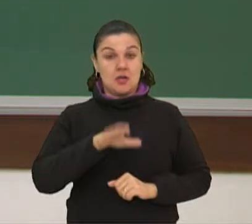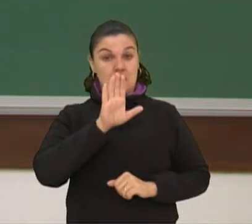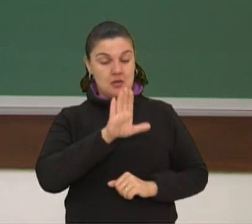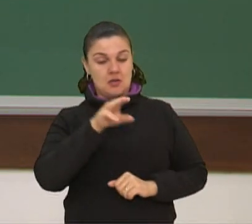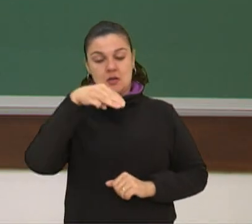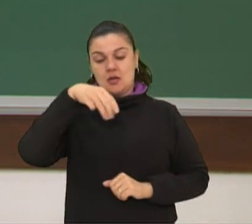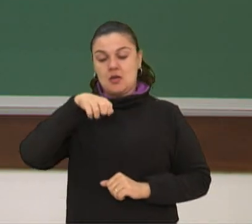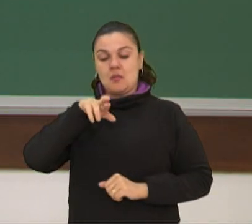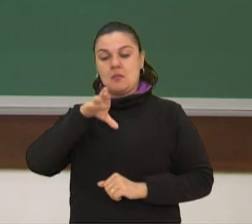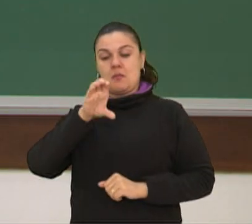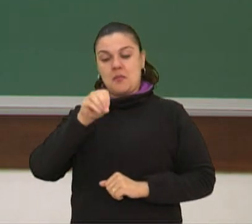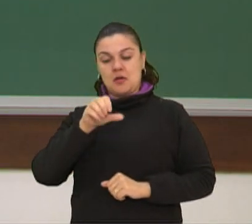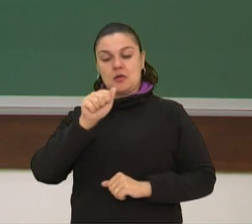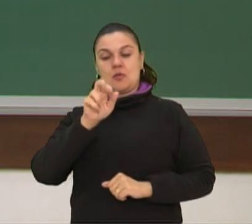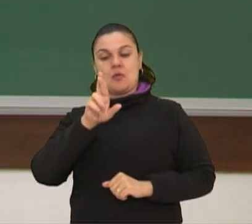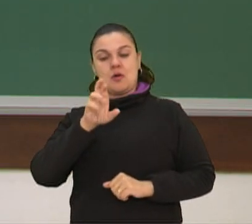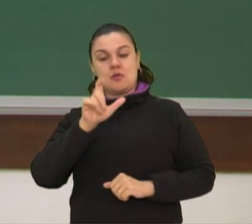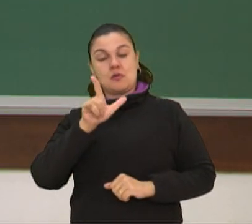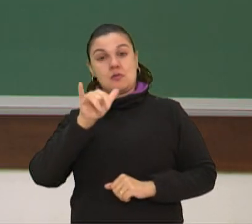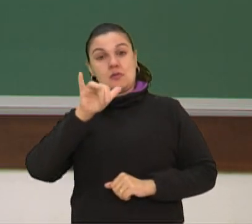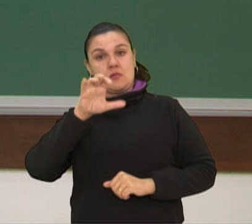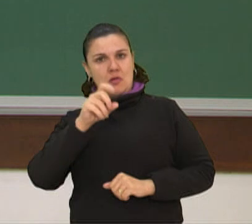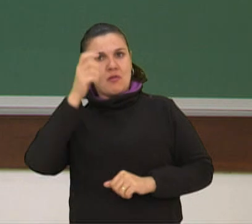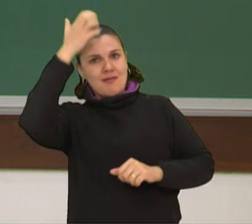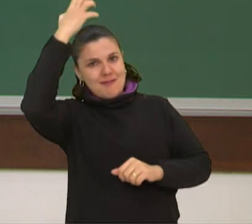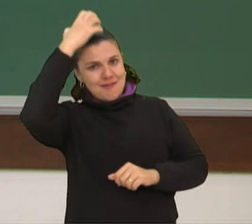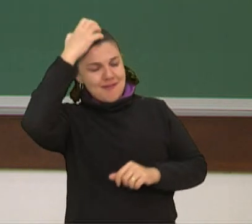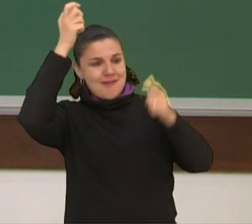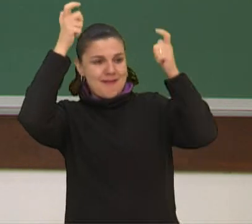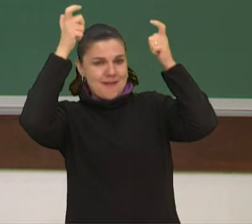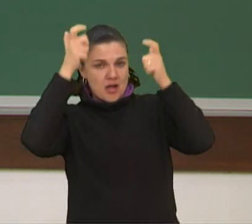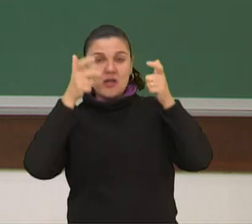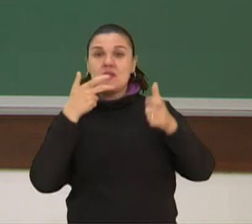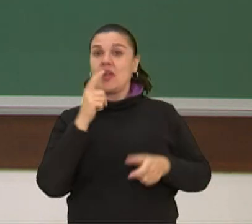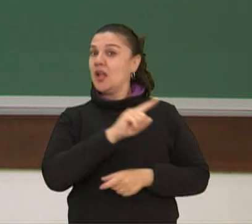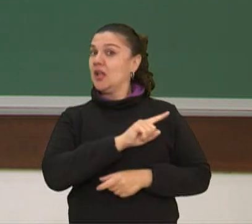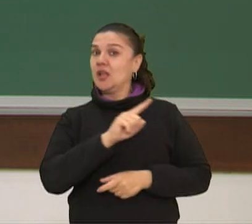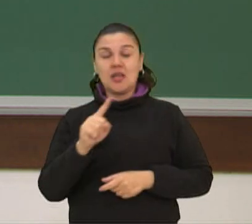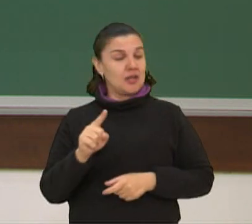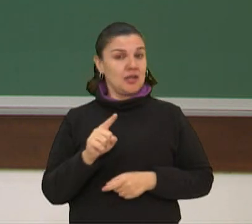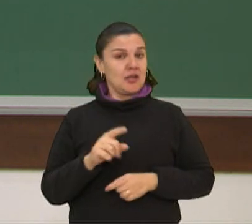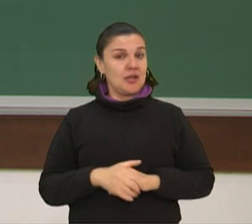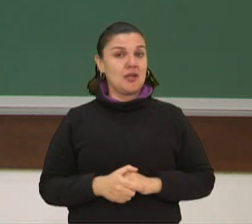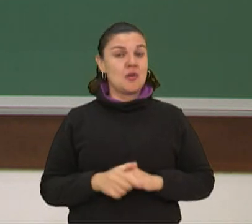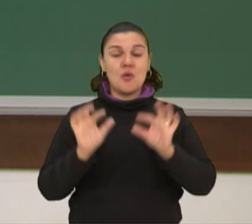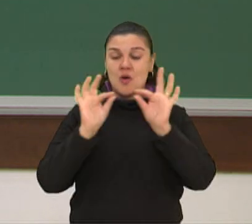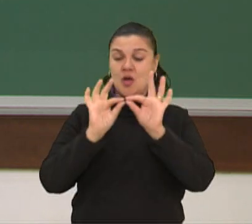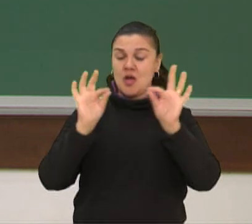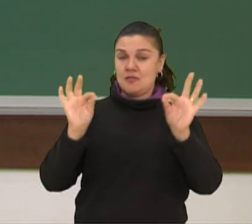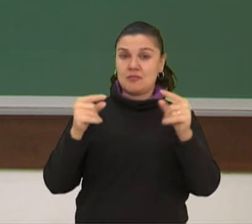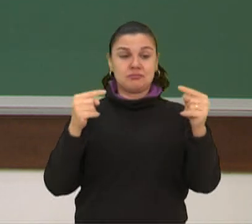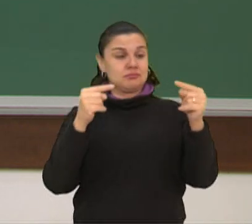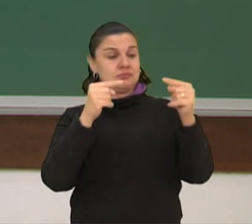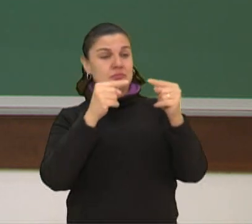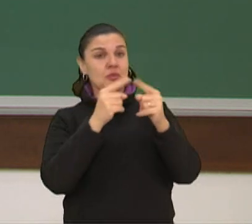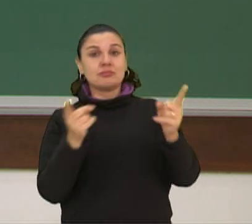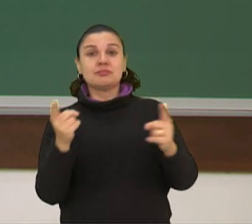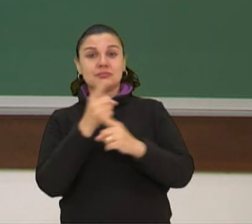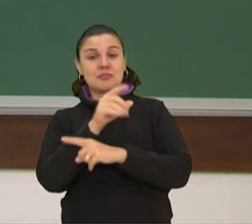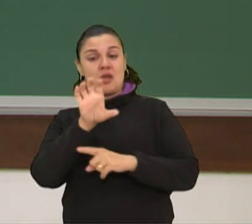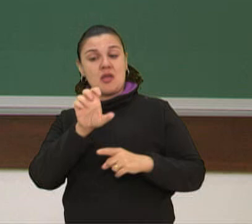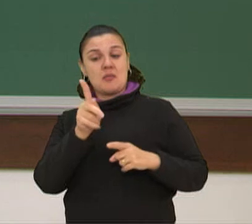muito dinheiro, tem que ter muitas coisas, um emprego assim extraordinário, e só